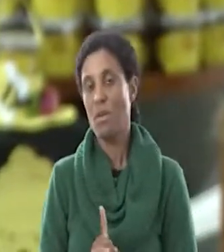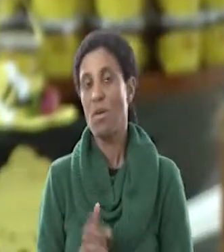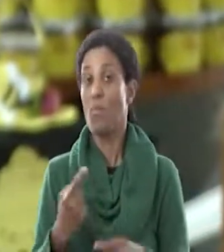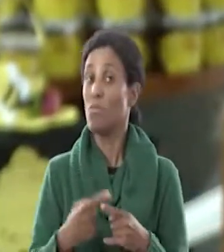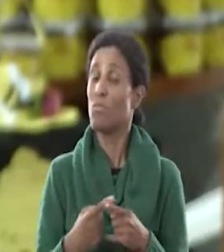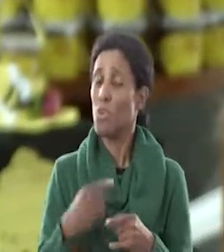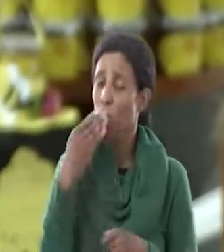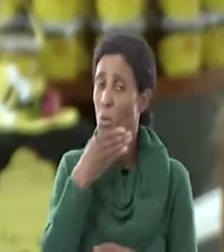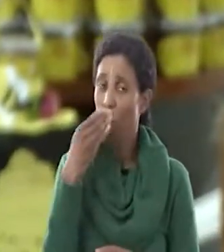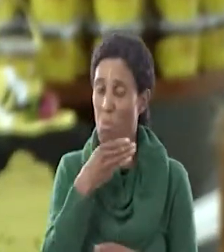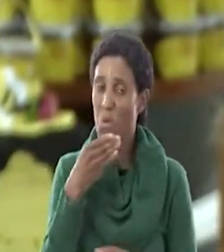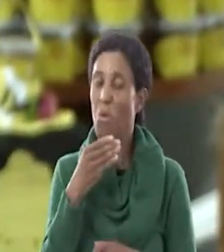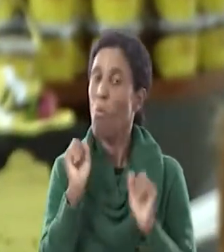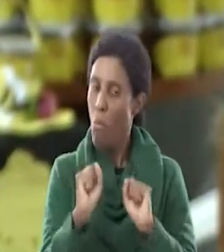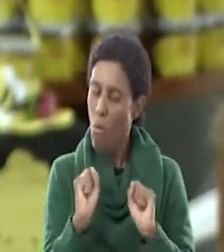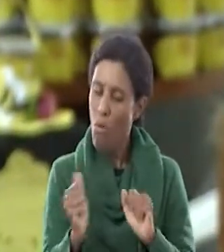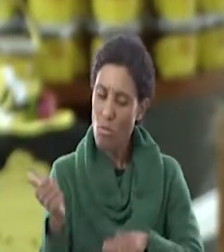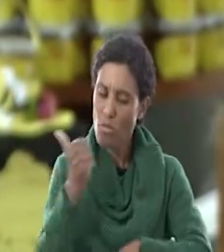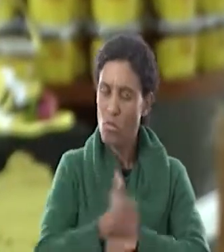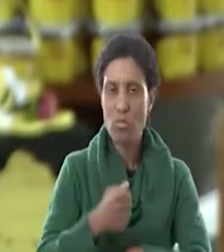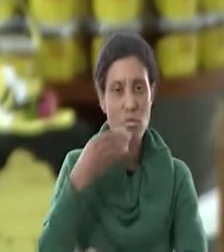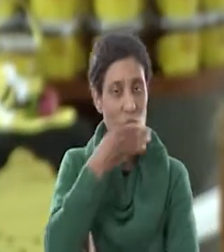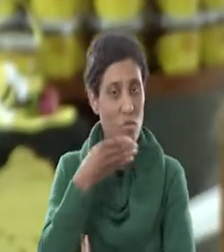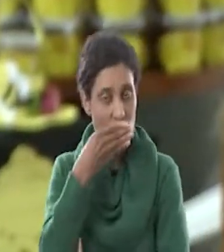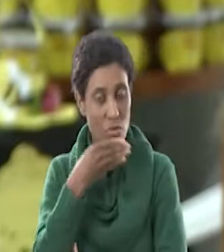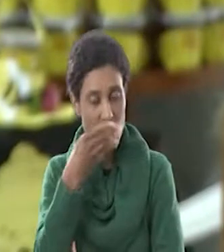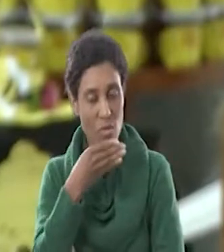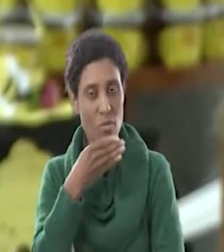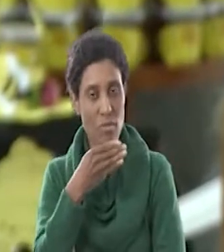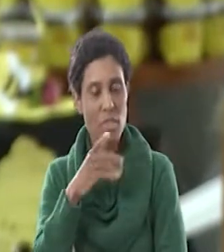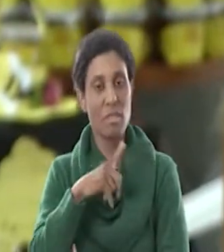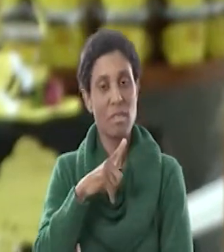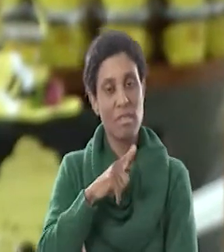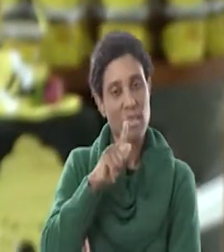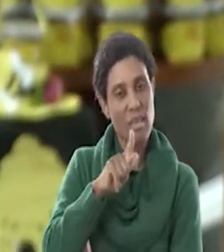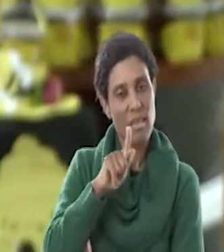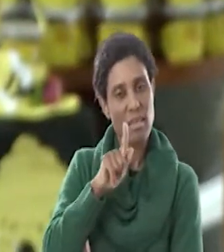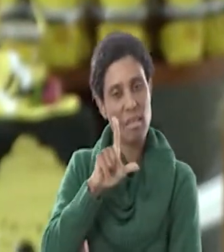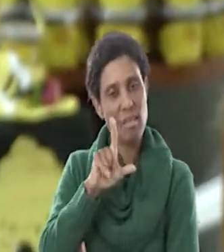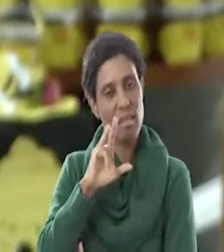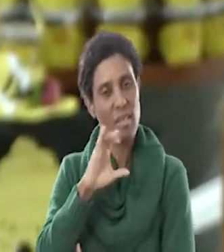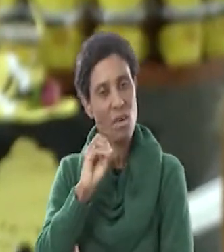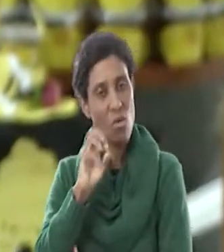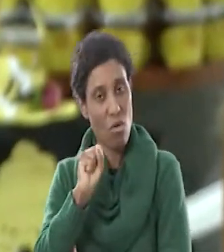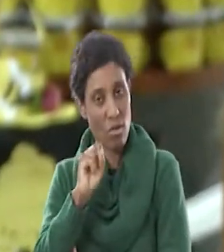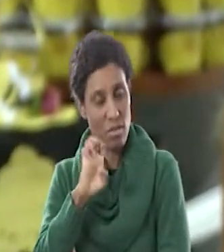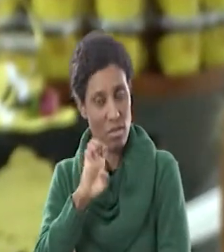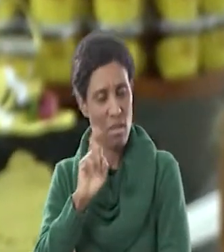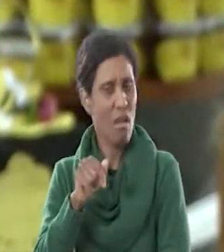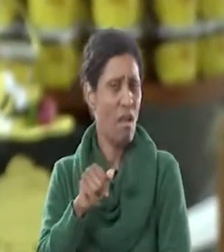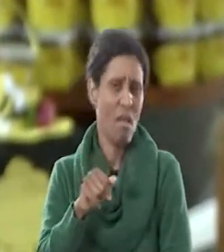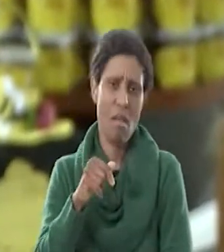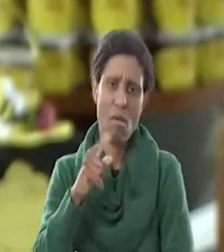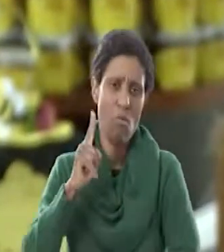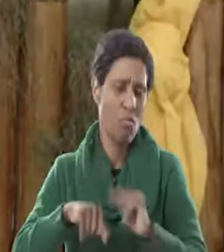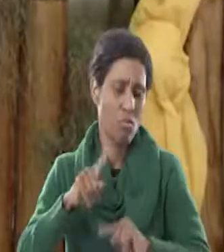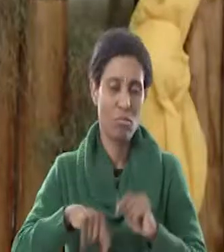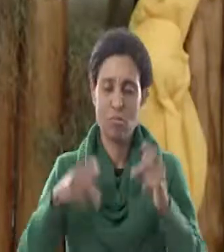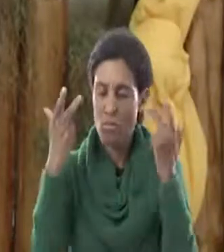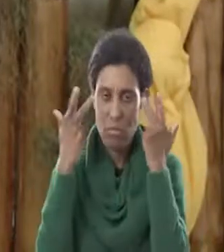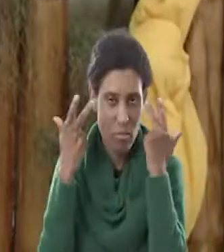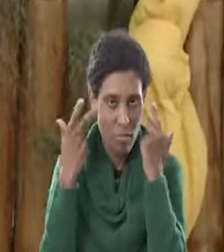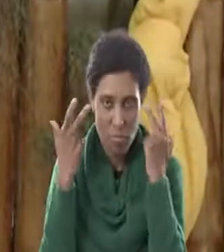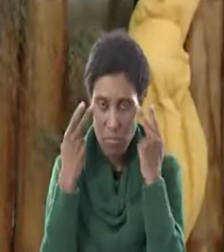ultraprocessados. Ele é um açúcar, né? Ele é, a formação dele é a base de glicose e frutose, mas ele é um alimento totalmente